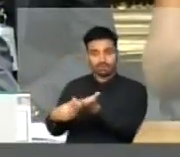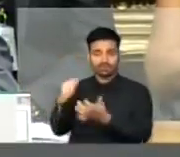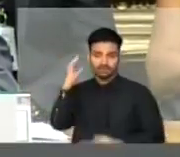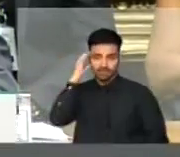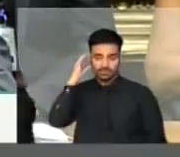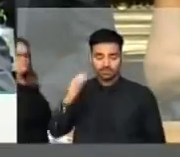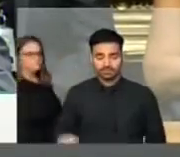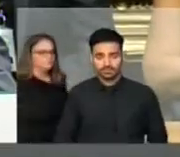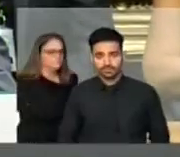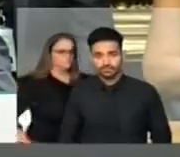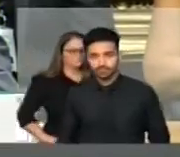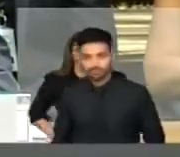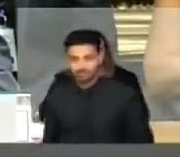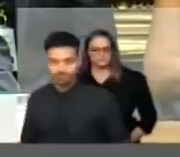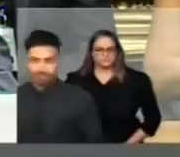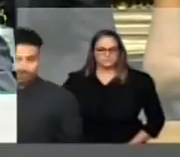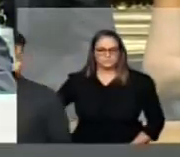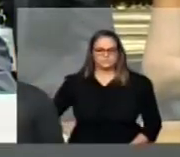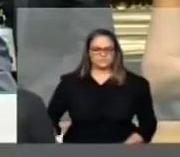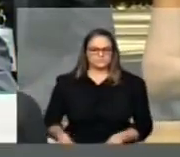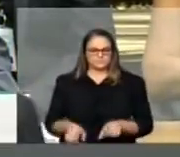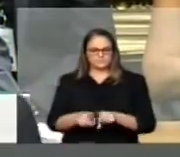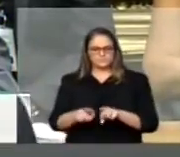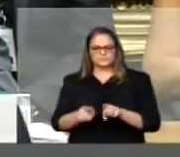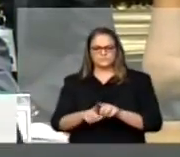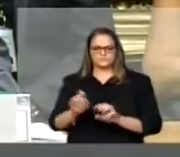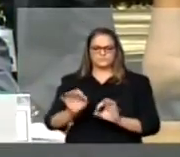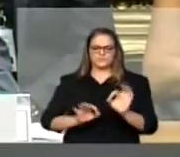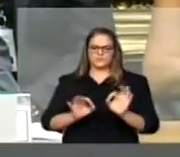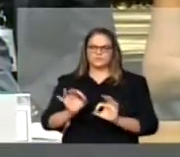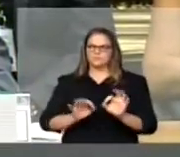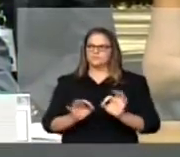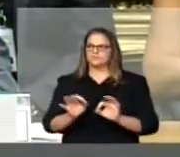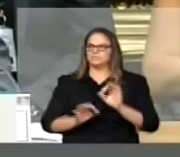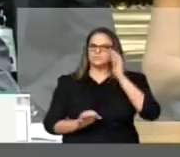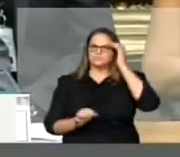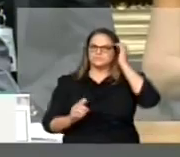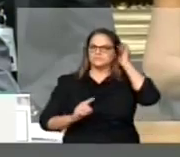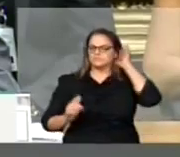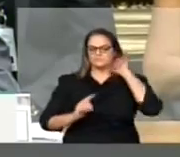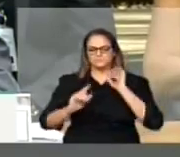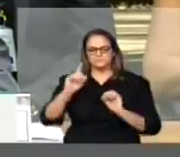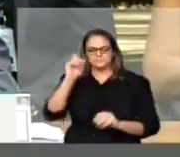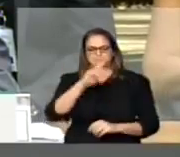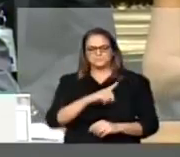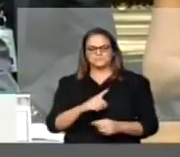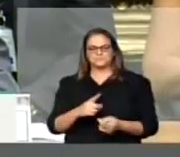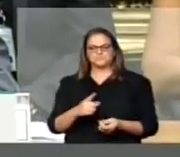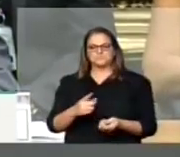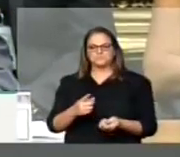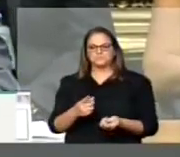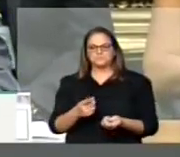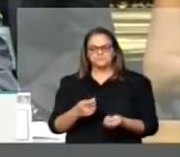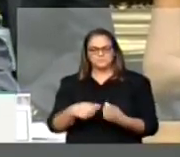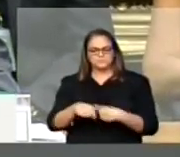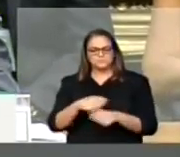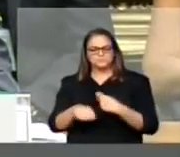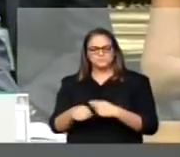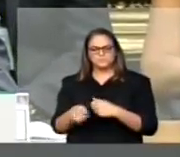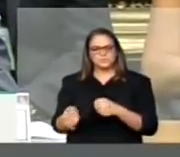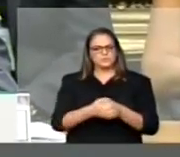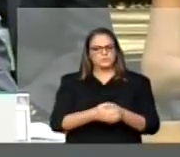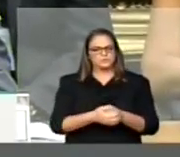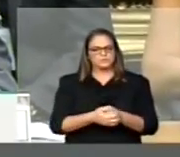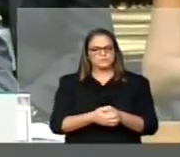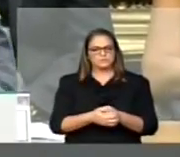tempo, essa prática nociva mascarou a difícil situação das finanças públicas e